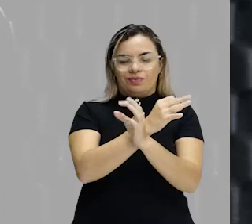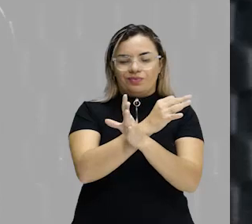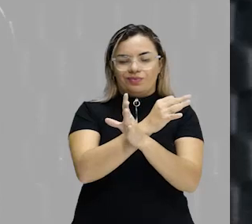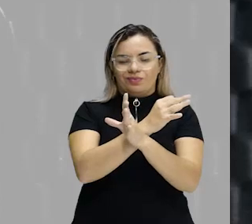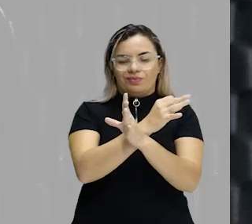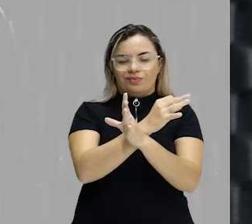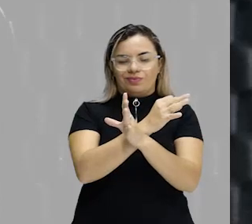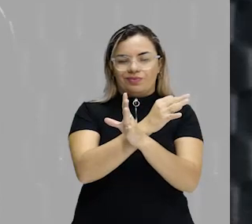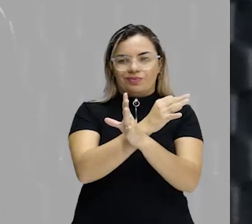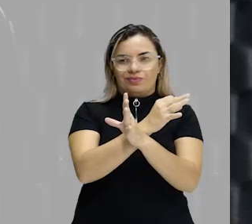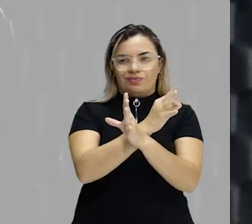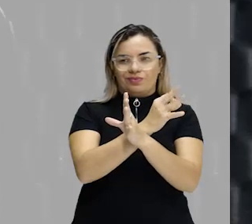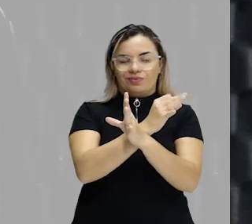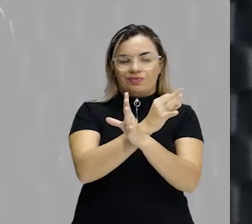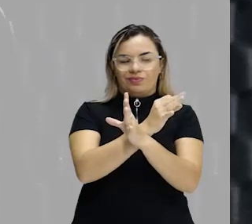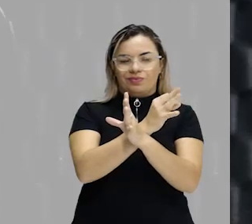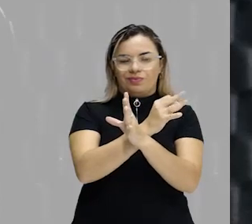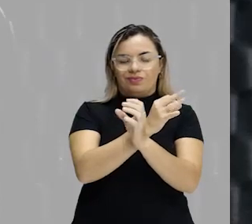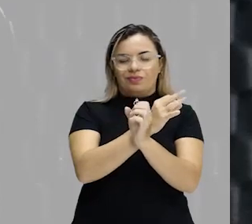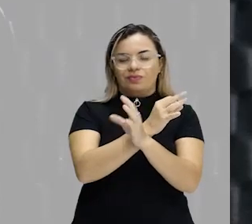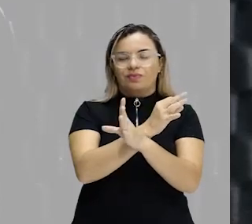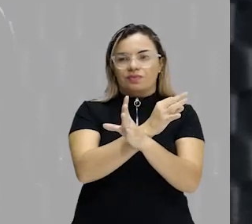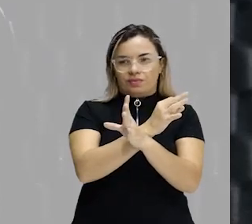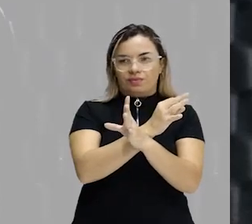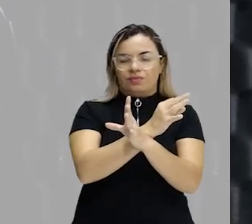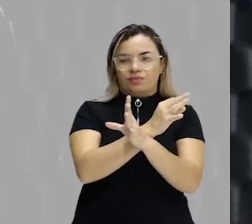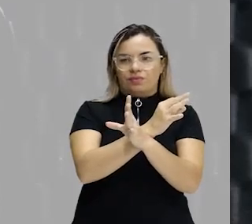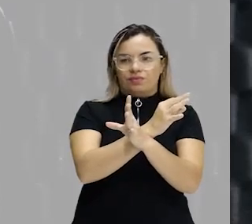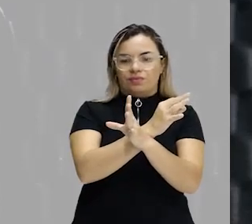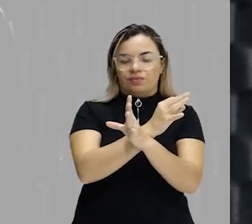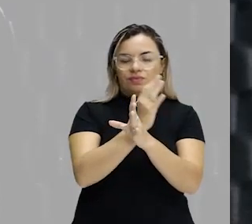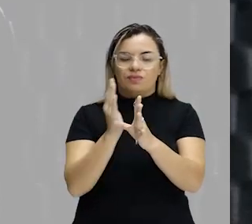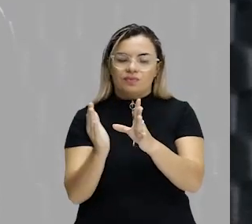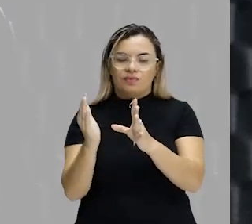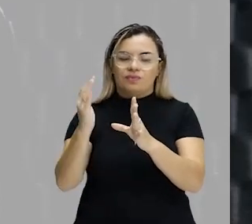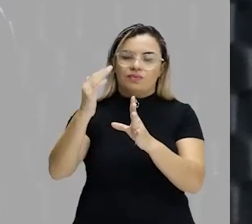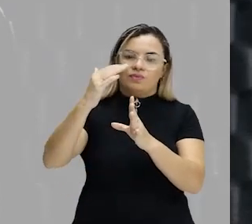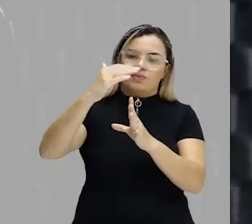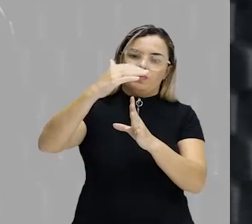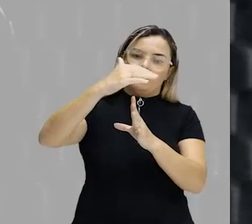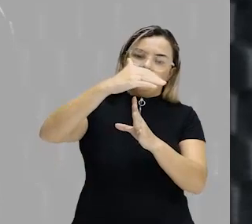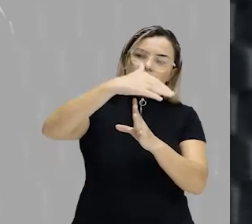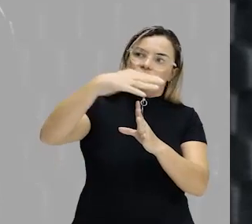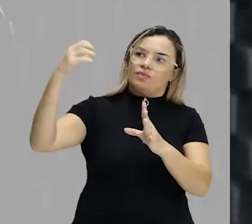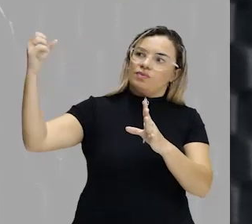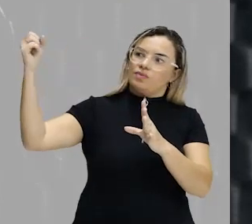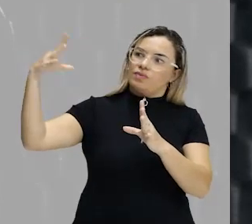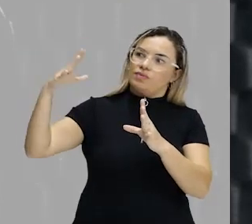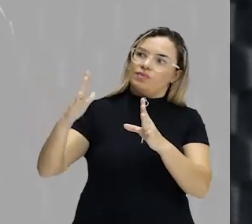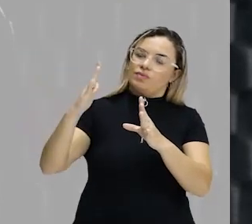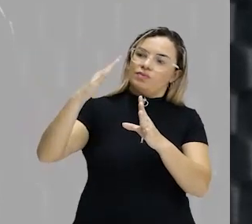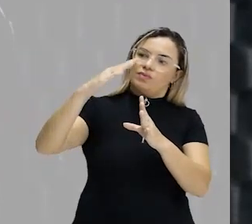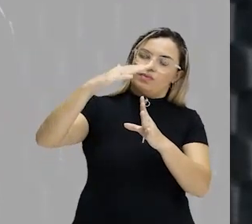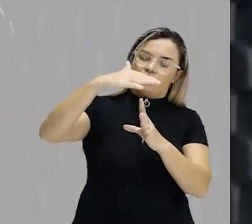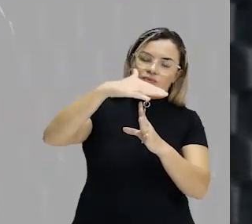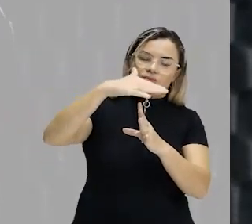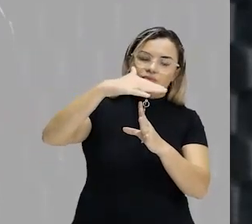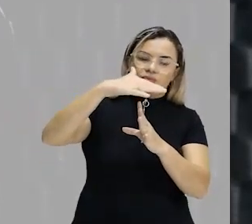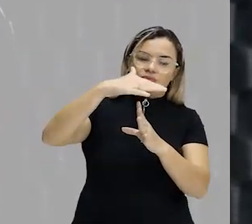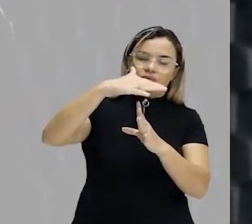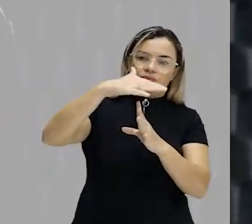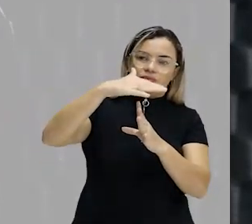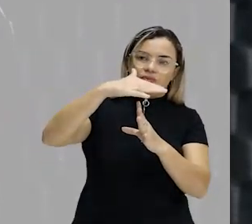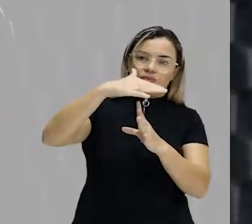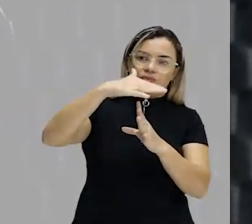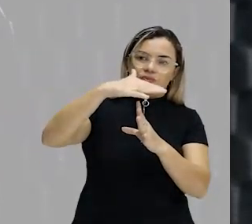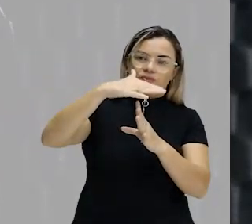aparece. Pois é. Então, ele mesmo se cobre da luz, se protege. Que não